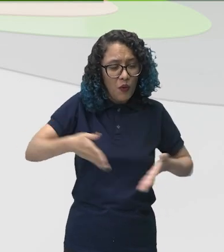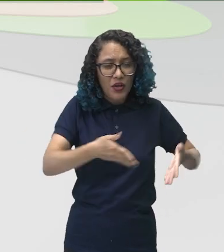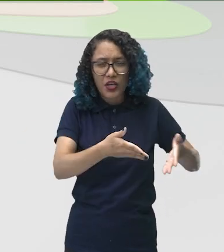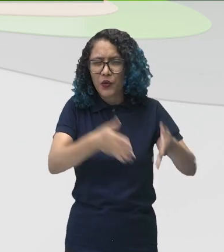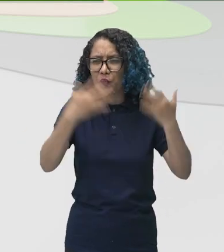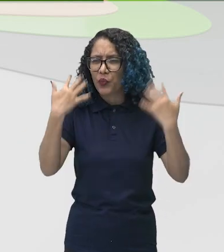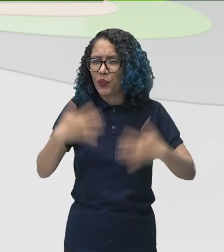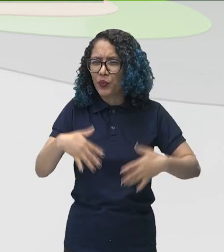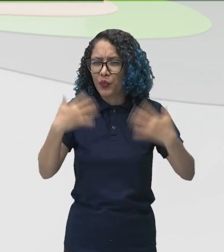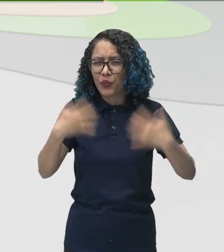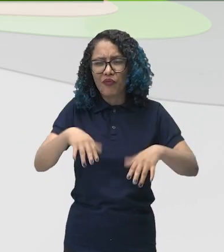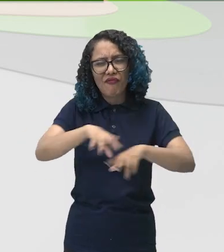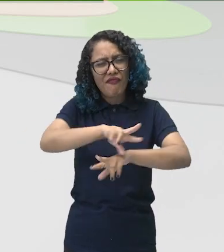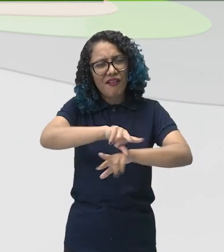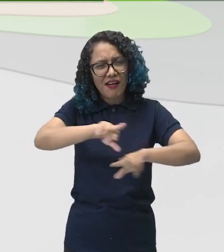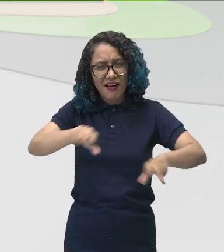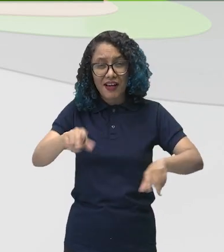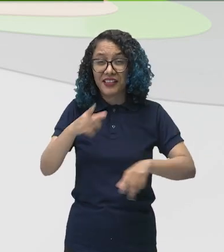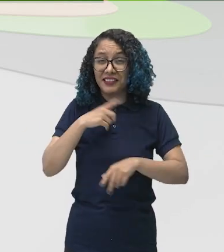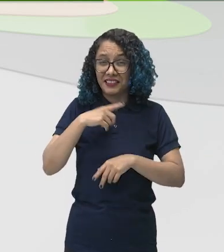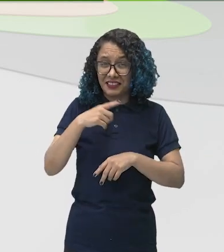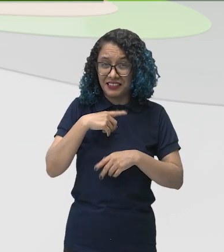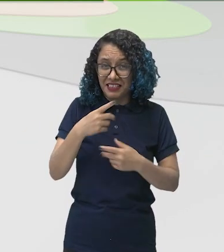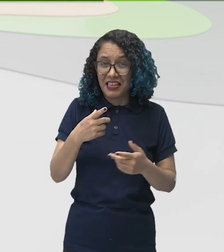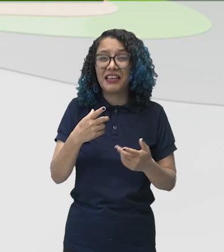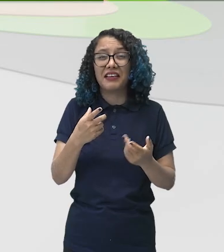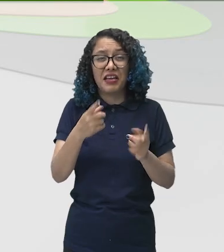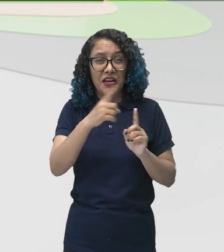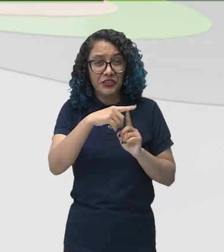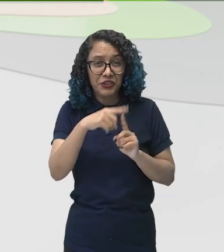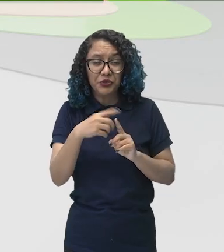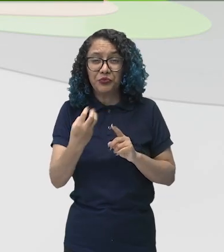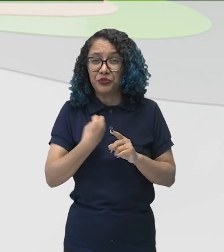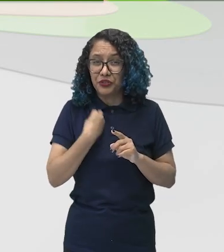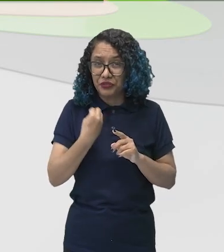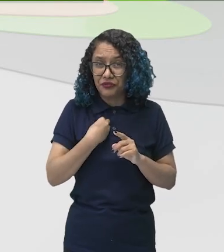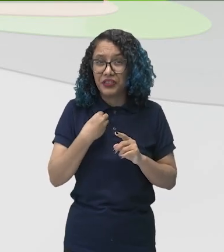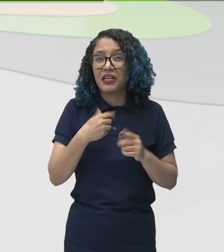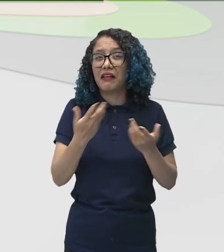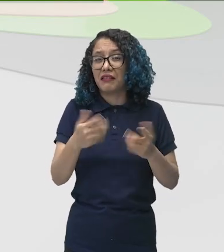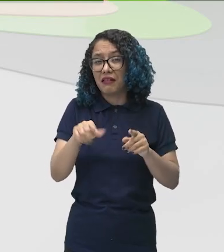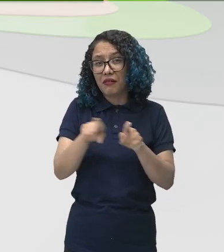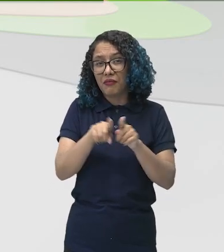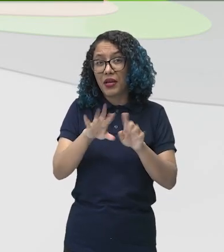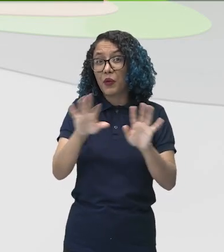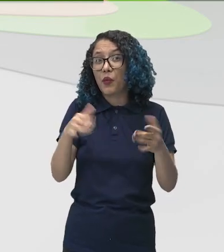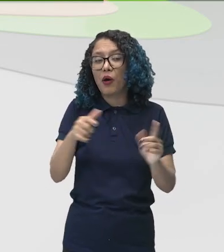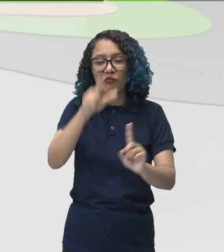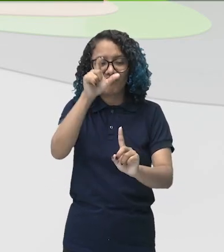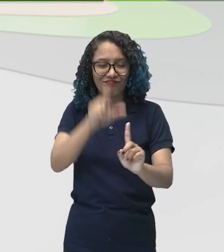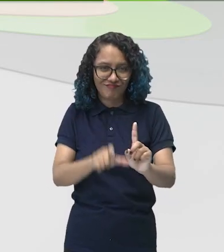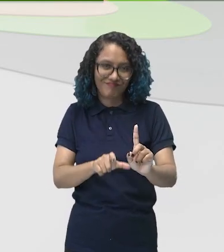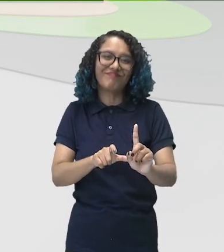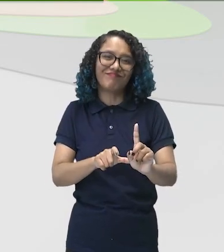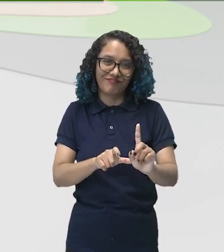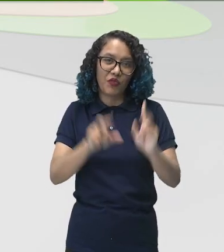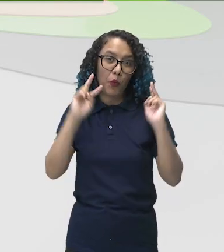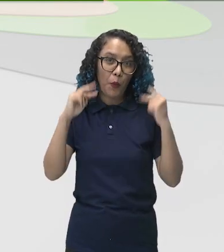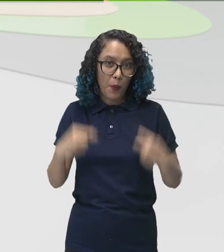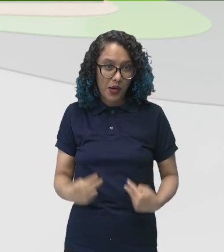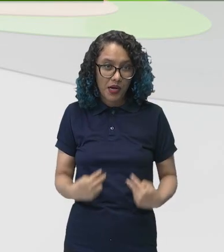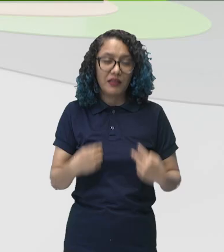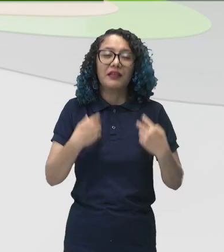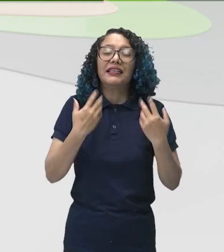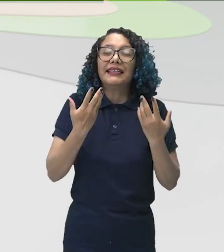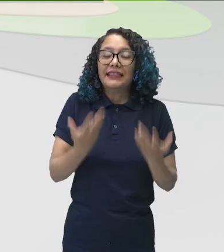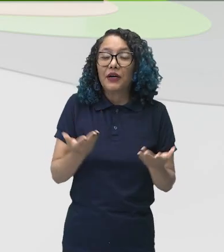estava representado por uma forma de vida que estava lá, né, o ser humano representado. Então, na aula de hoje, a